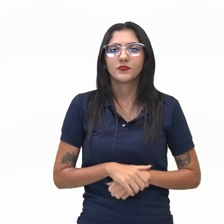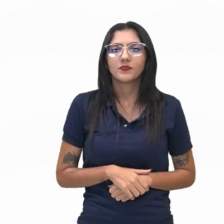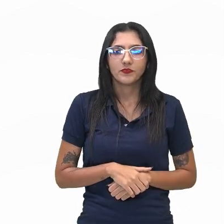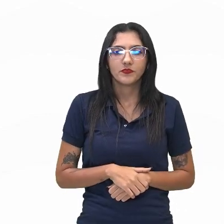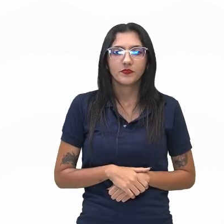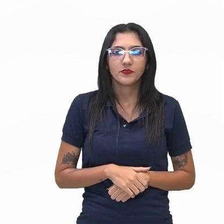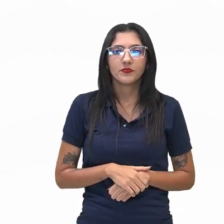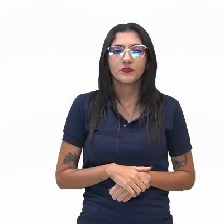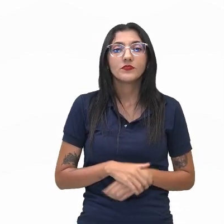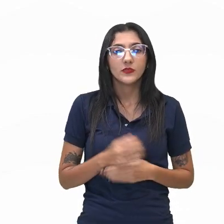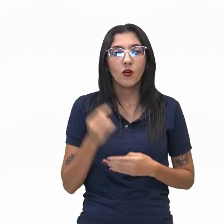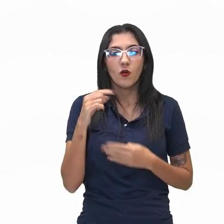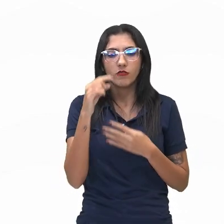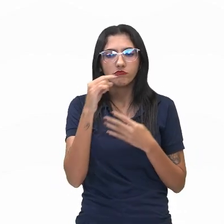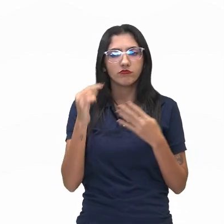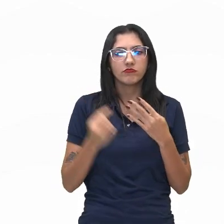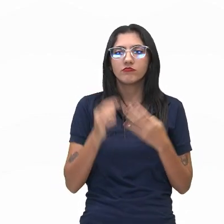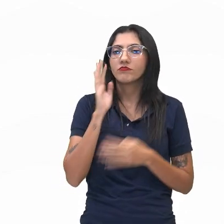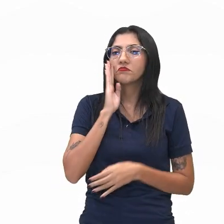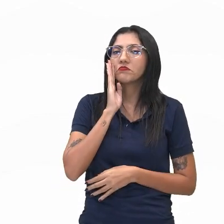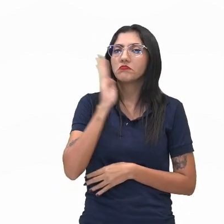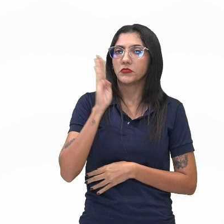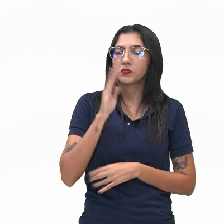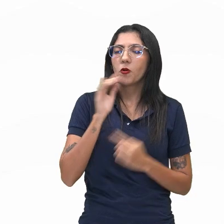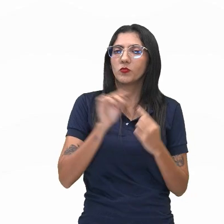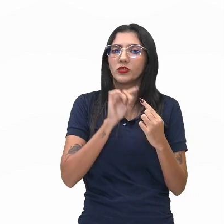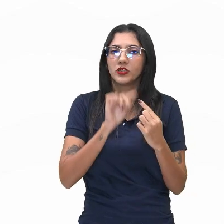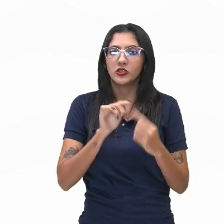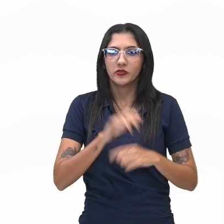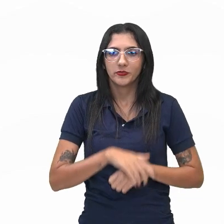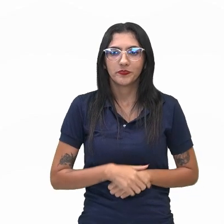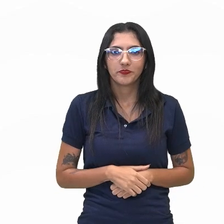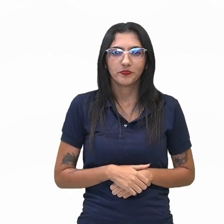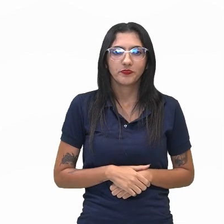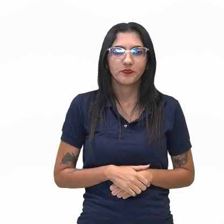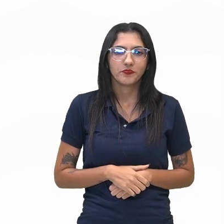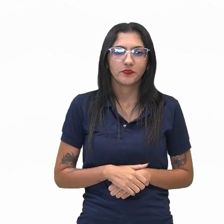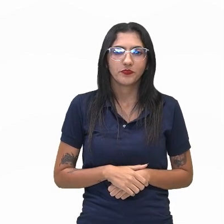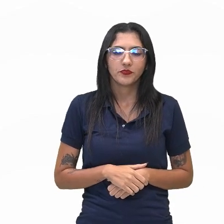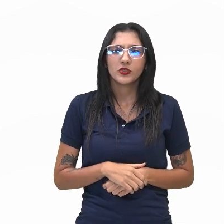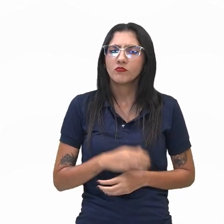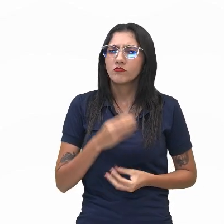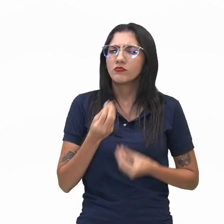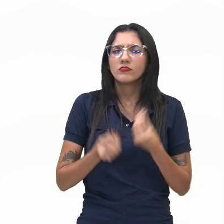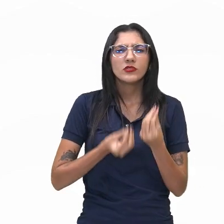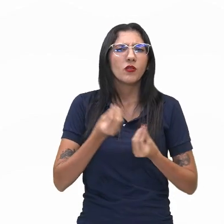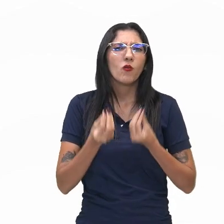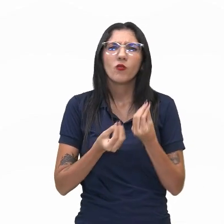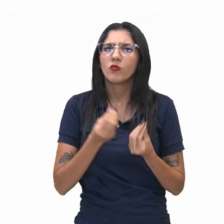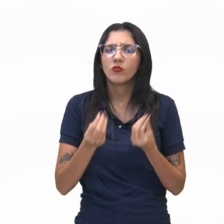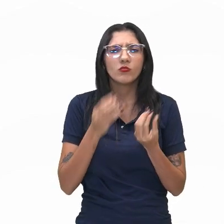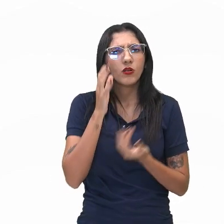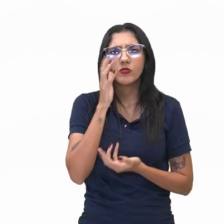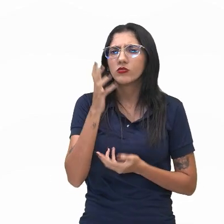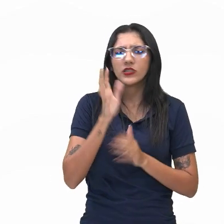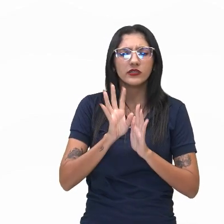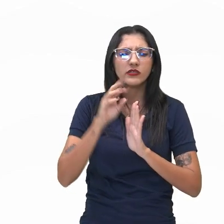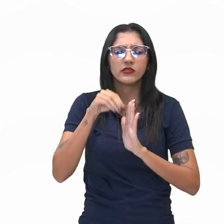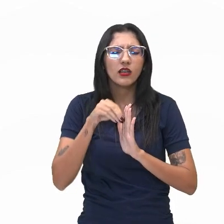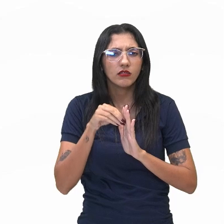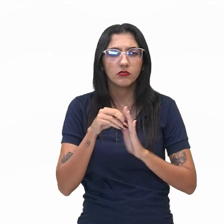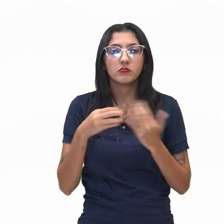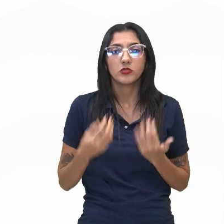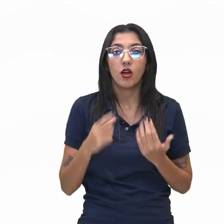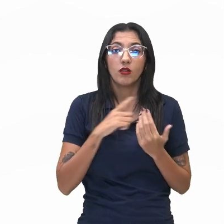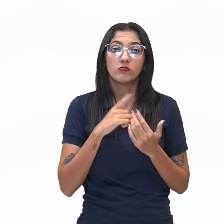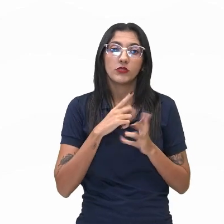os principais objetivos da OMC. E o seu funcionamento? Como é que funciona aí a OMC? Vamos ter